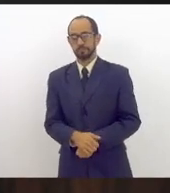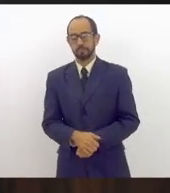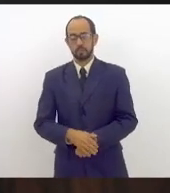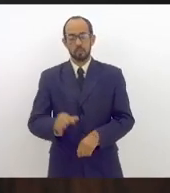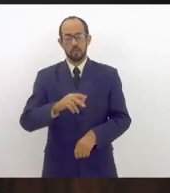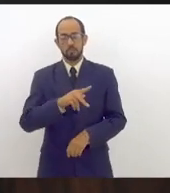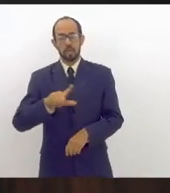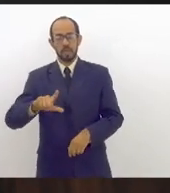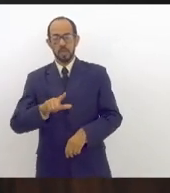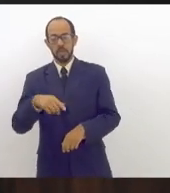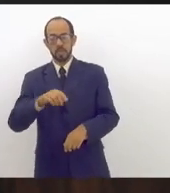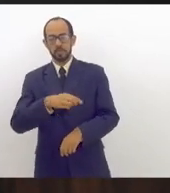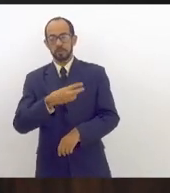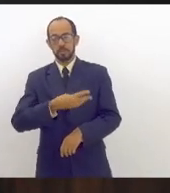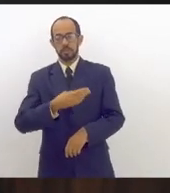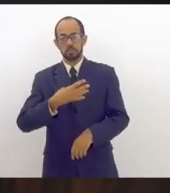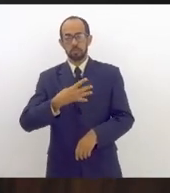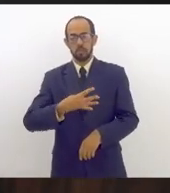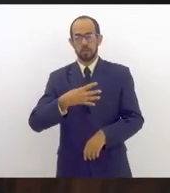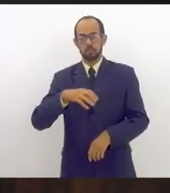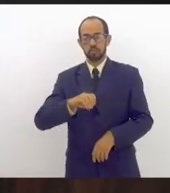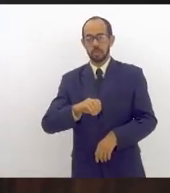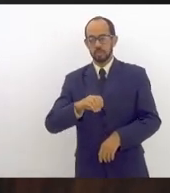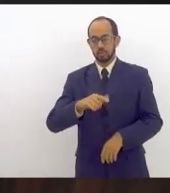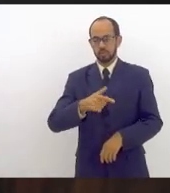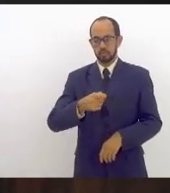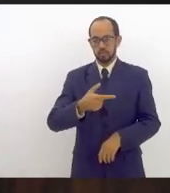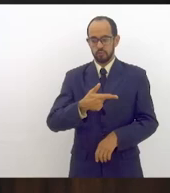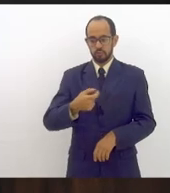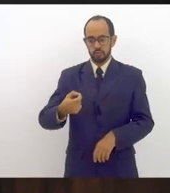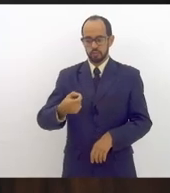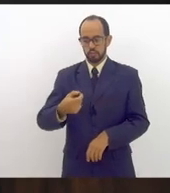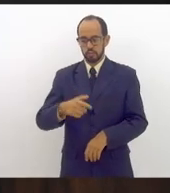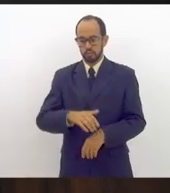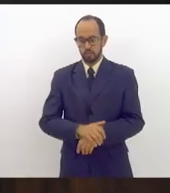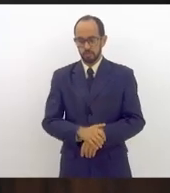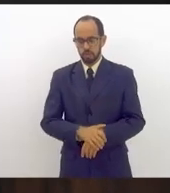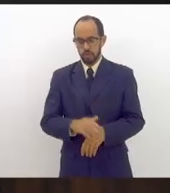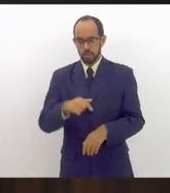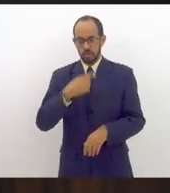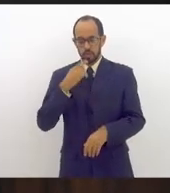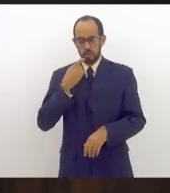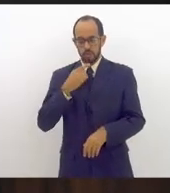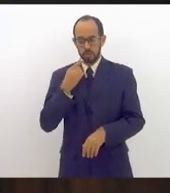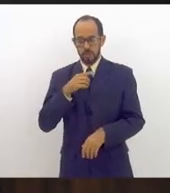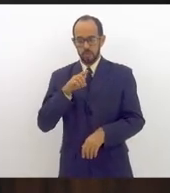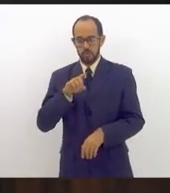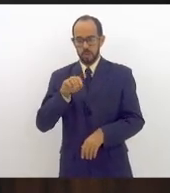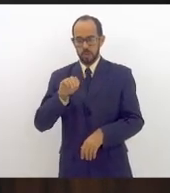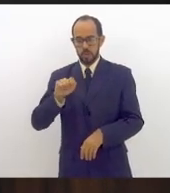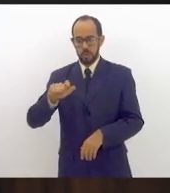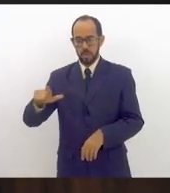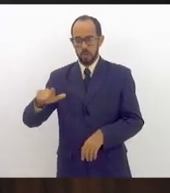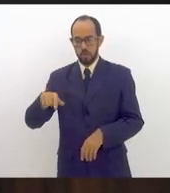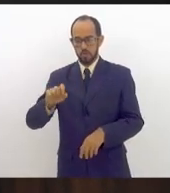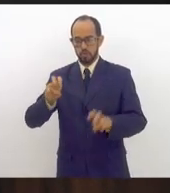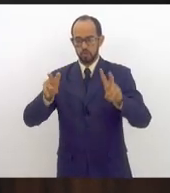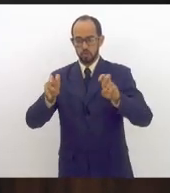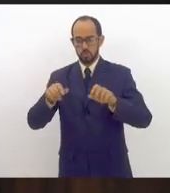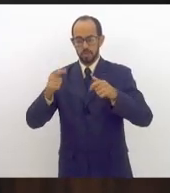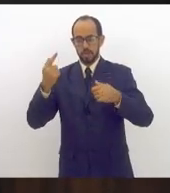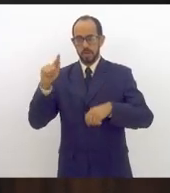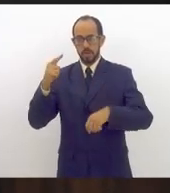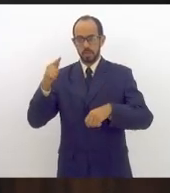Projeto de lei 3440 de 20, de autoria do deputado Daniel Librelon, que dispõe sobre a garantia da carteira